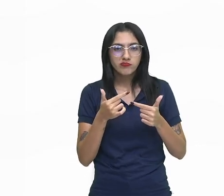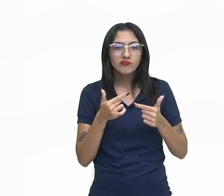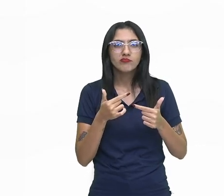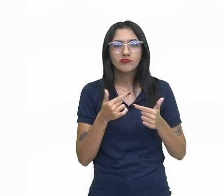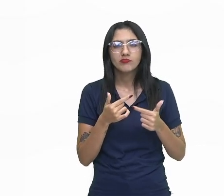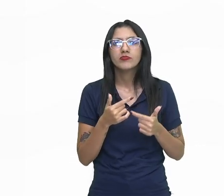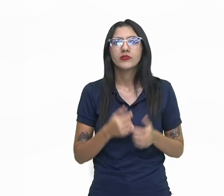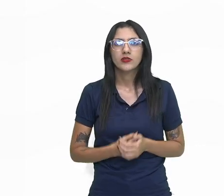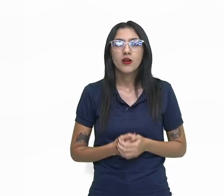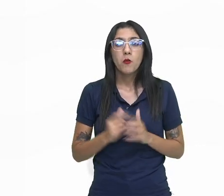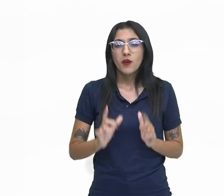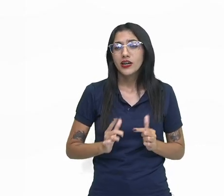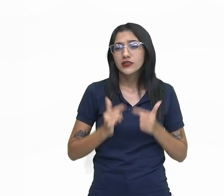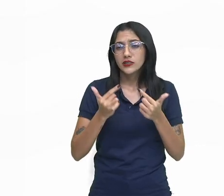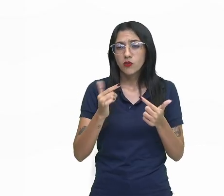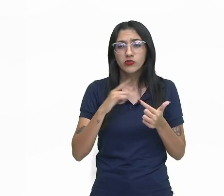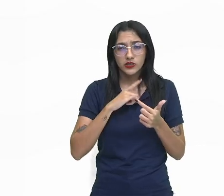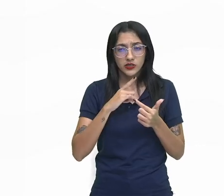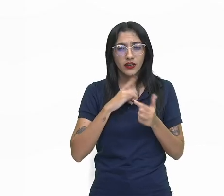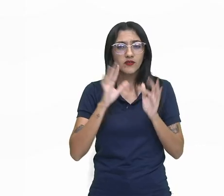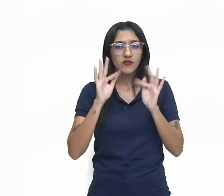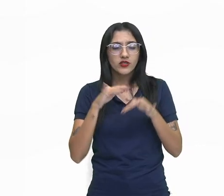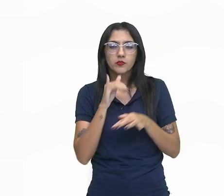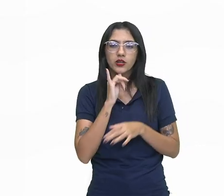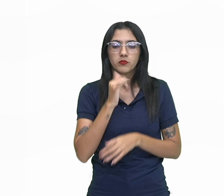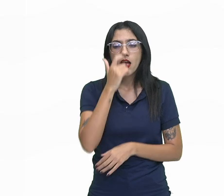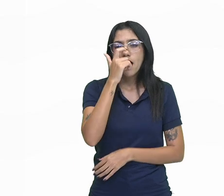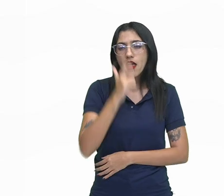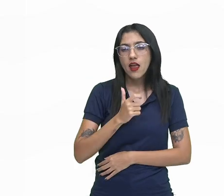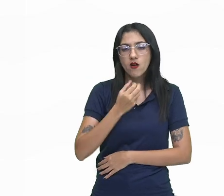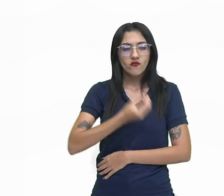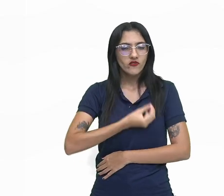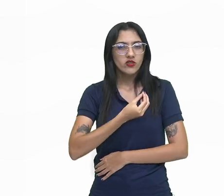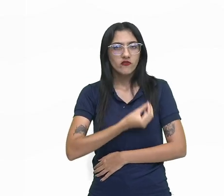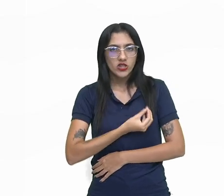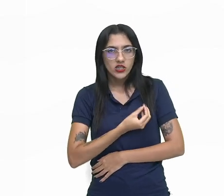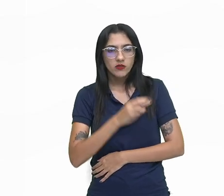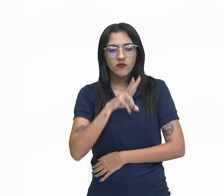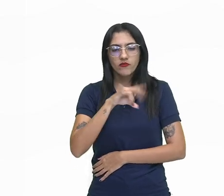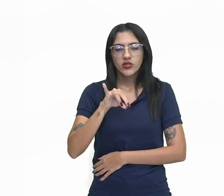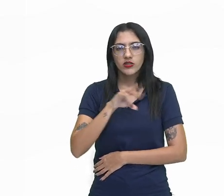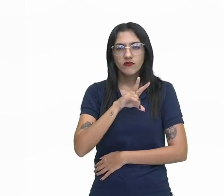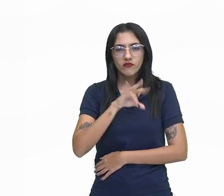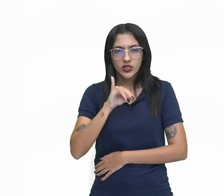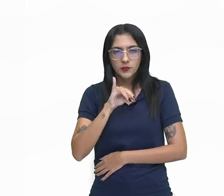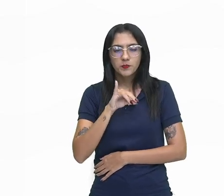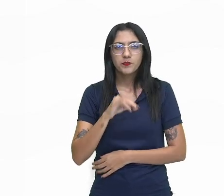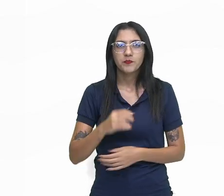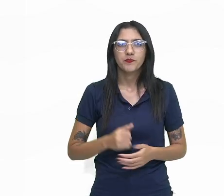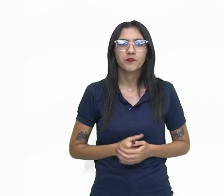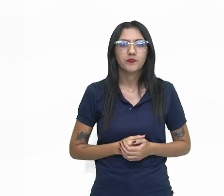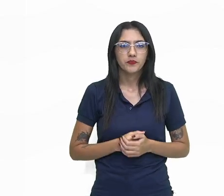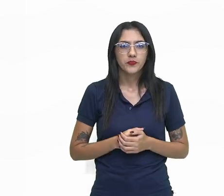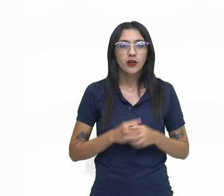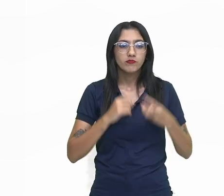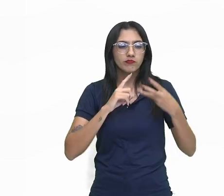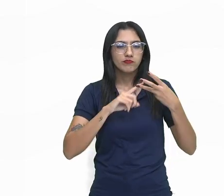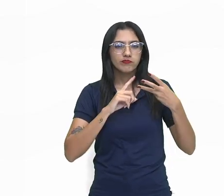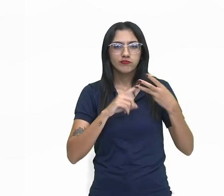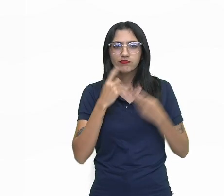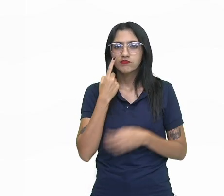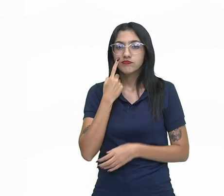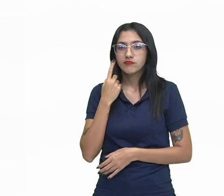fato ou que a situação terminou. Eu vivi. E depois nós temos o pretérito mais que perfeito. Aí eu falei, né?